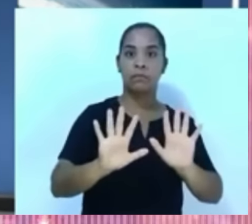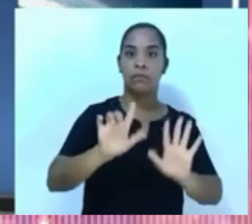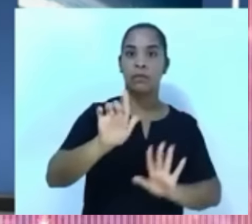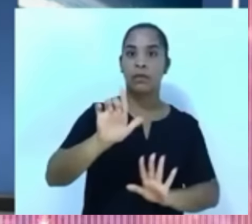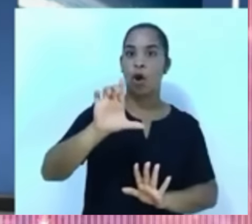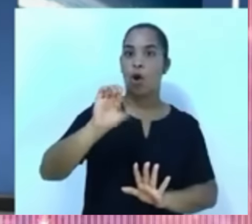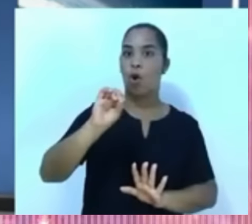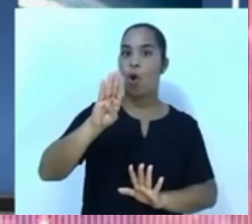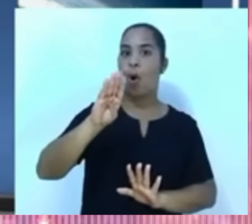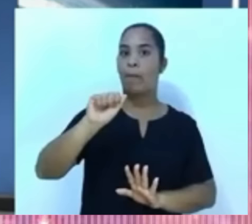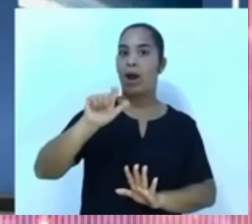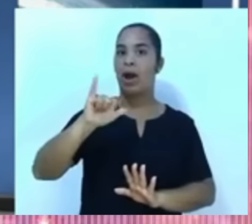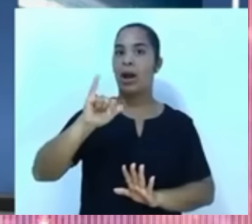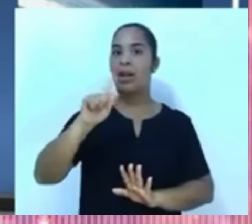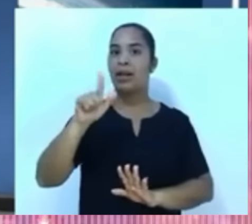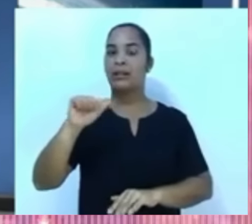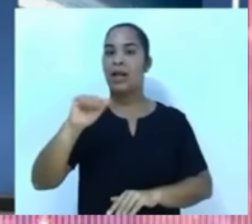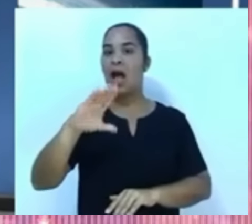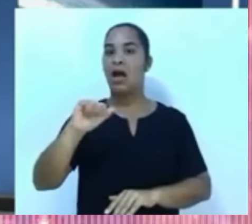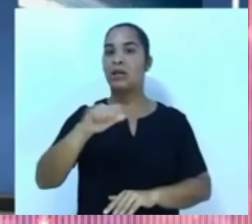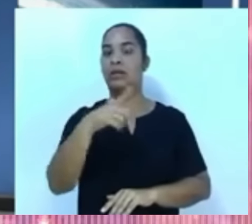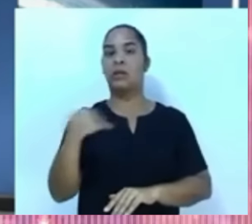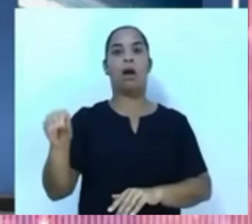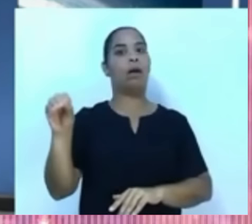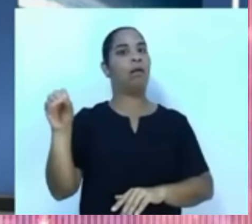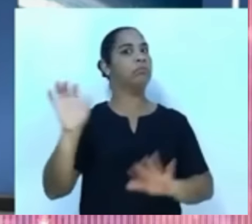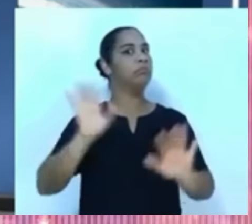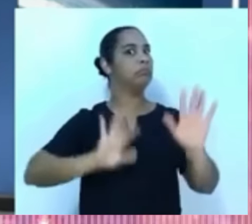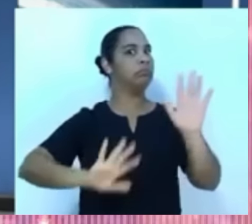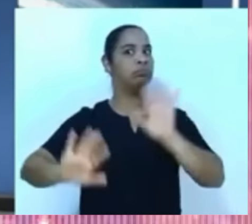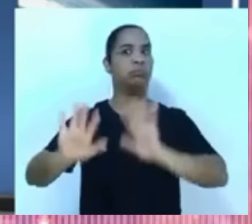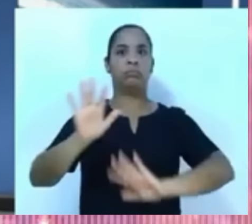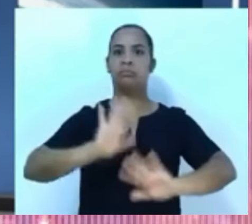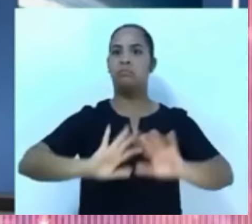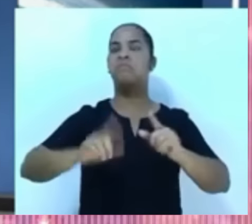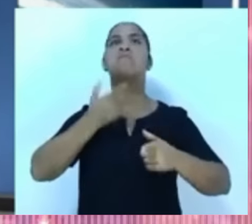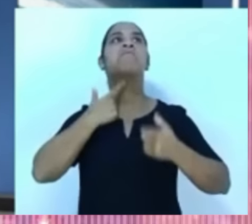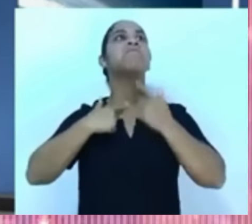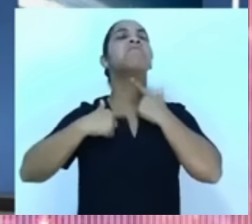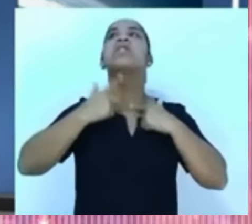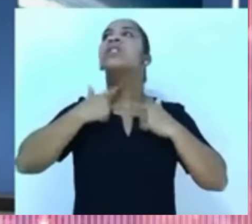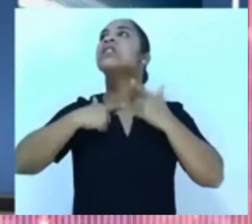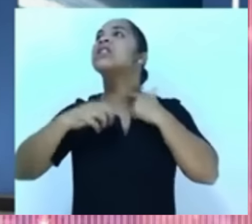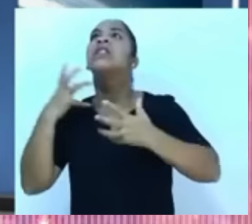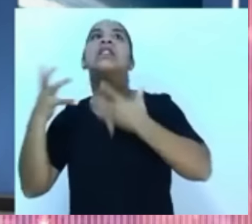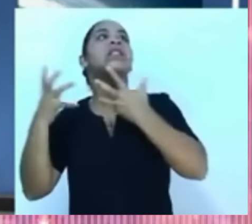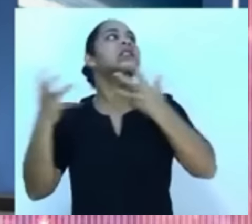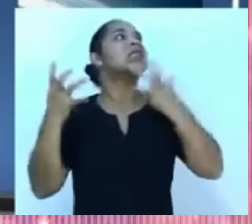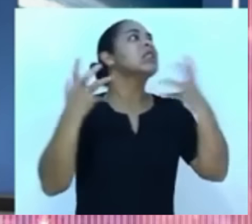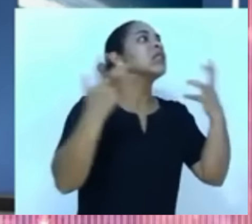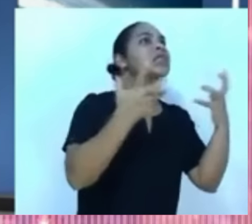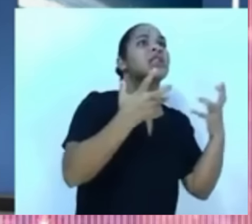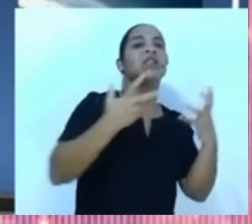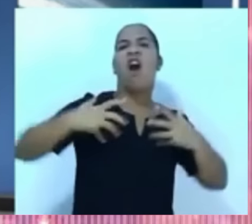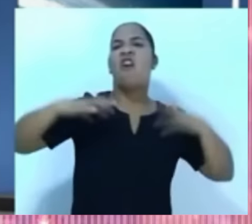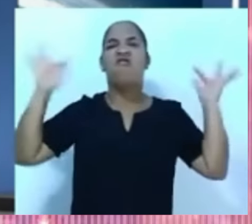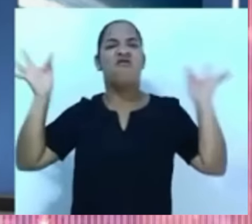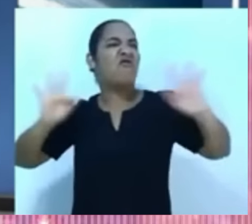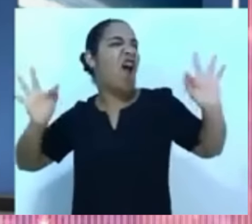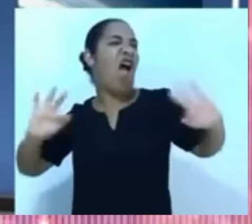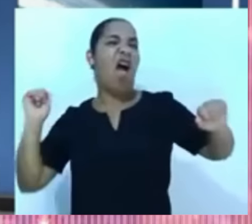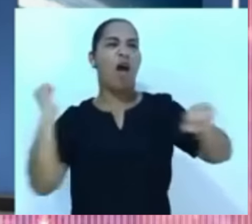nada menos do que uma aberração do desejo ável de ser mais feliz do que